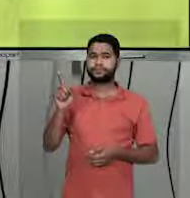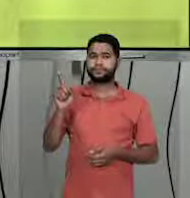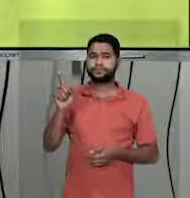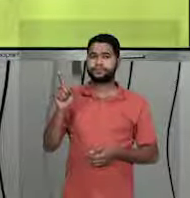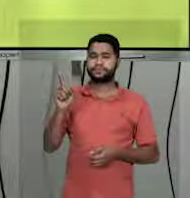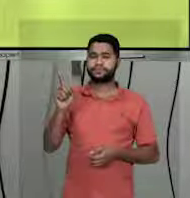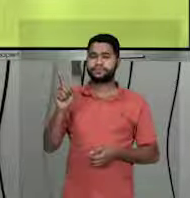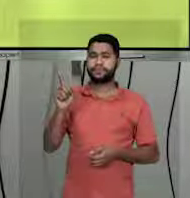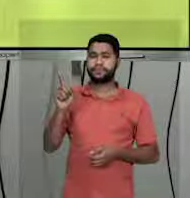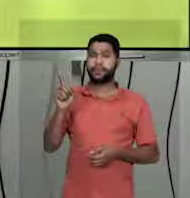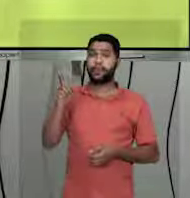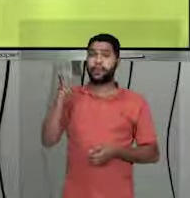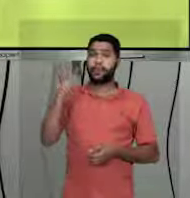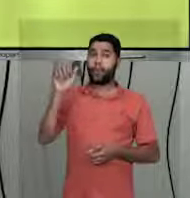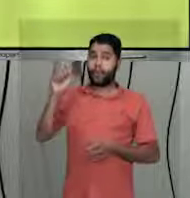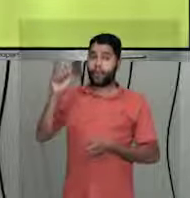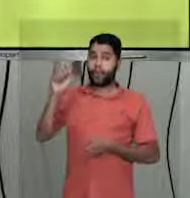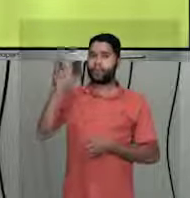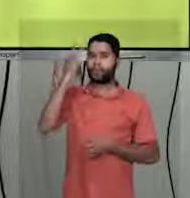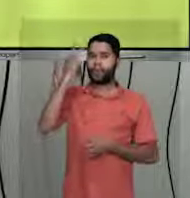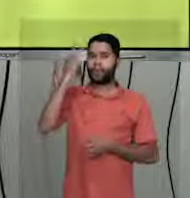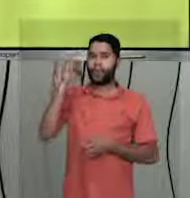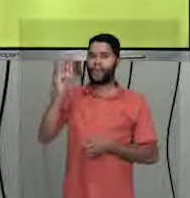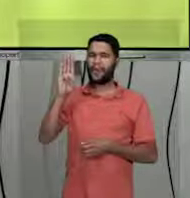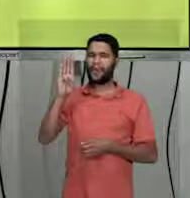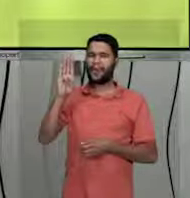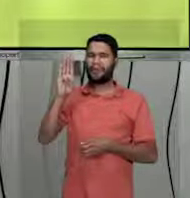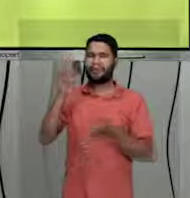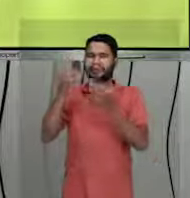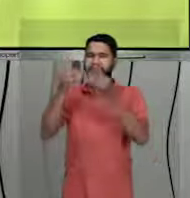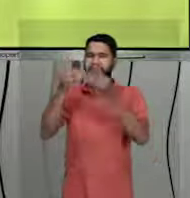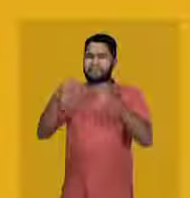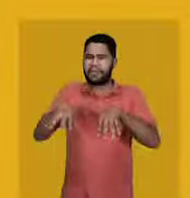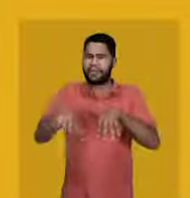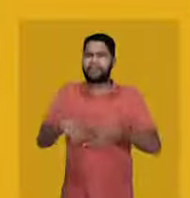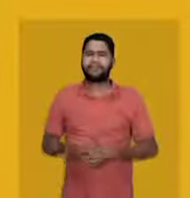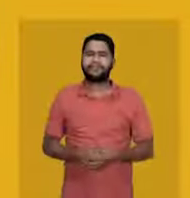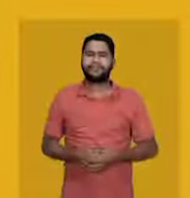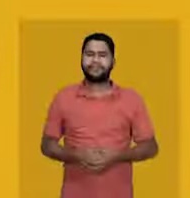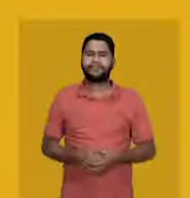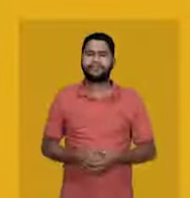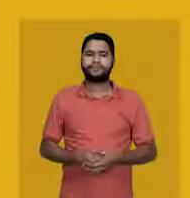aqui o normal e aqui já com uma lesão, tá vendo?